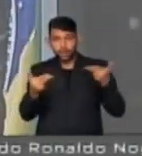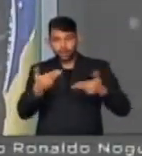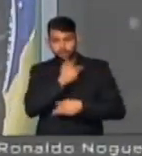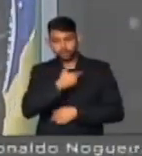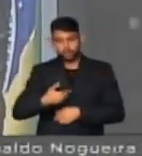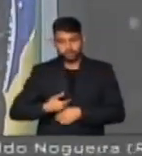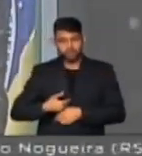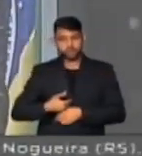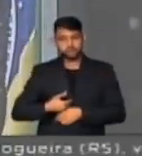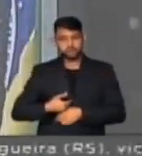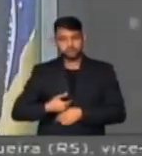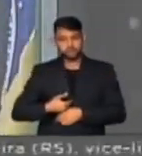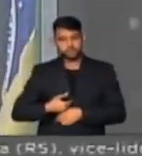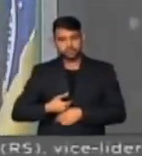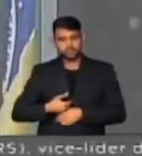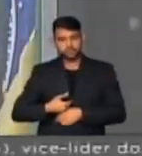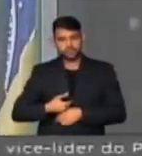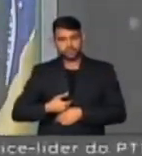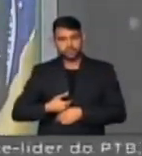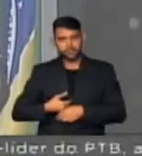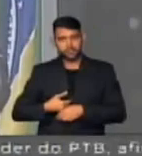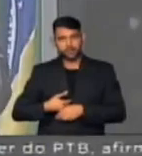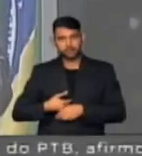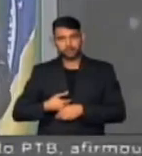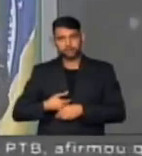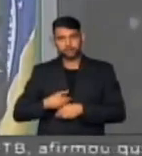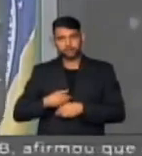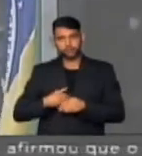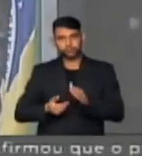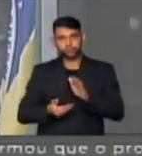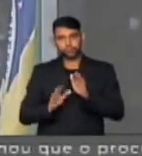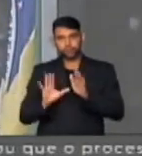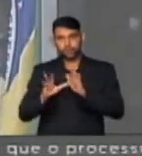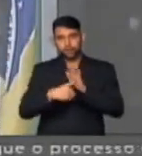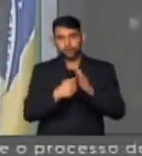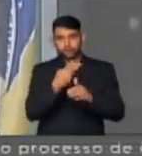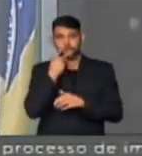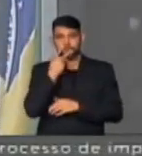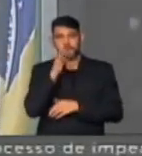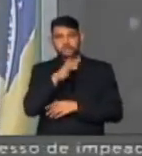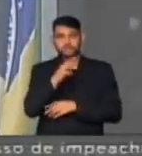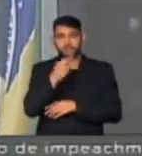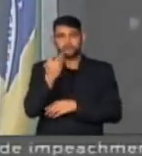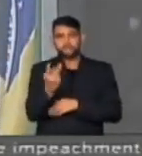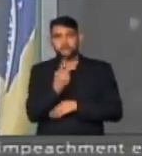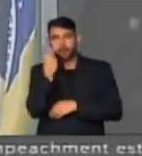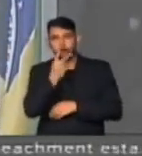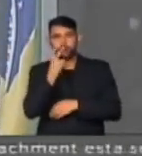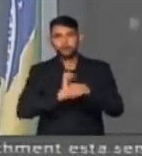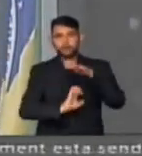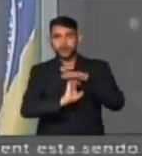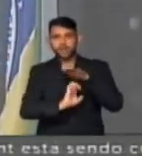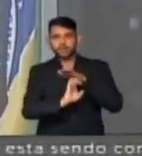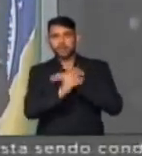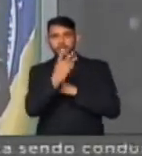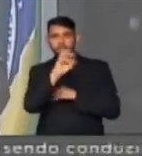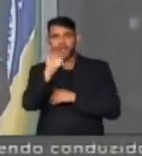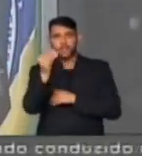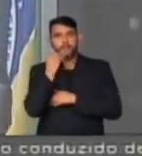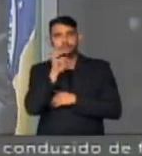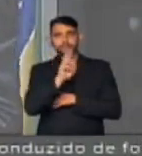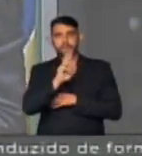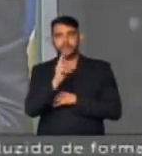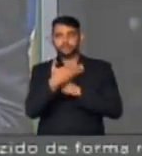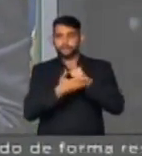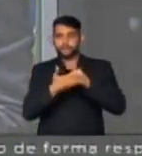pública, levaram para casa quase tudo. Ela vale só 30 bilhões de reais. Os fundos